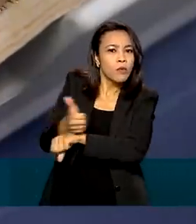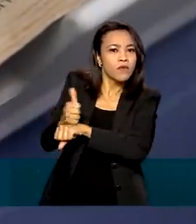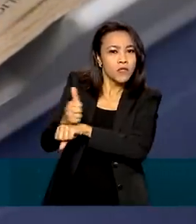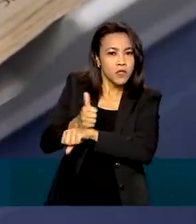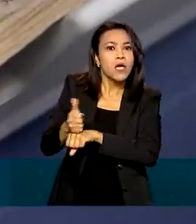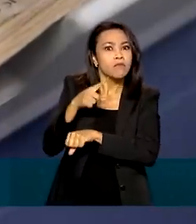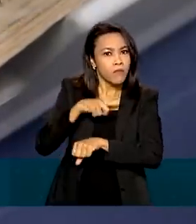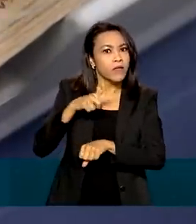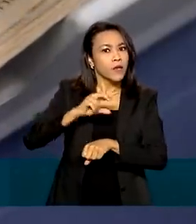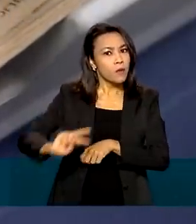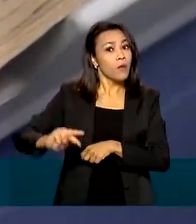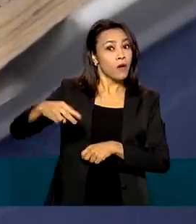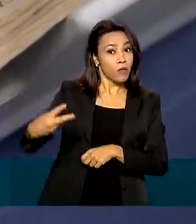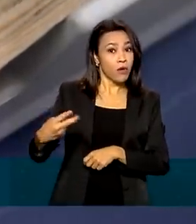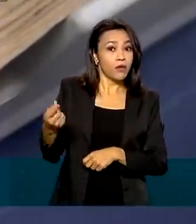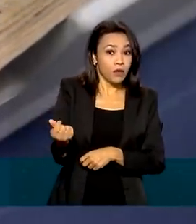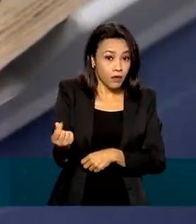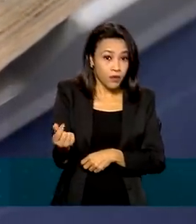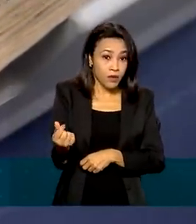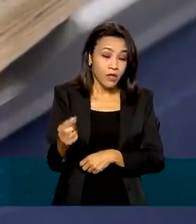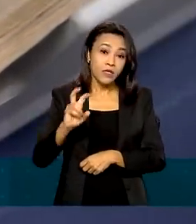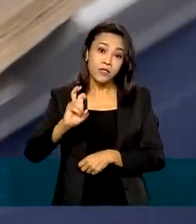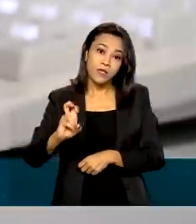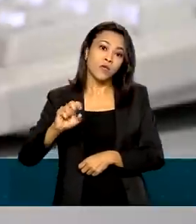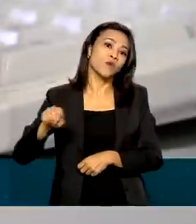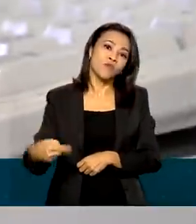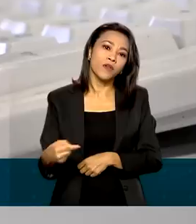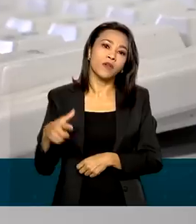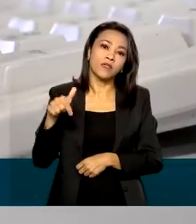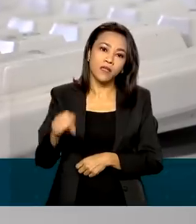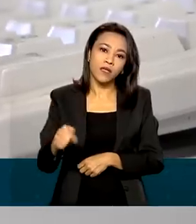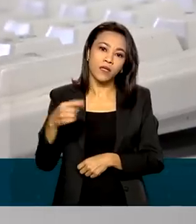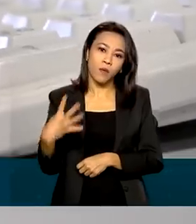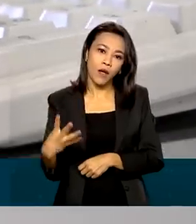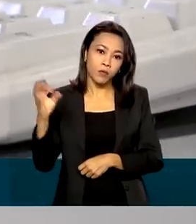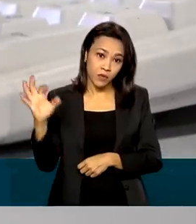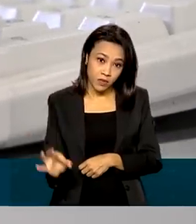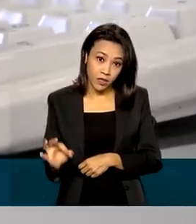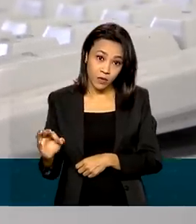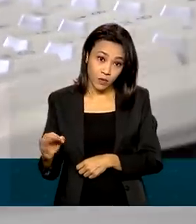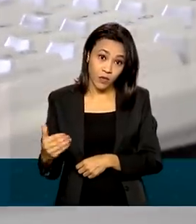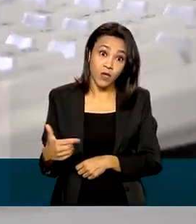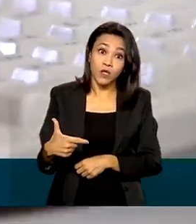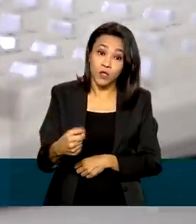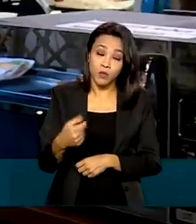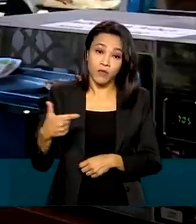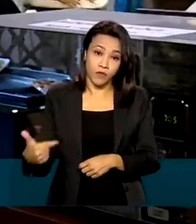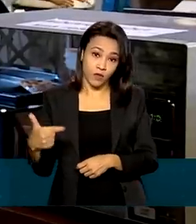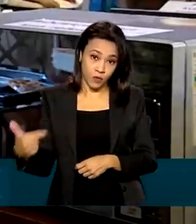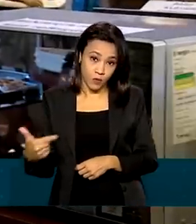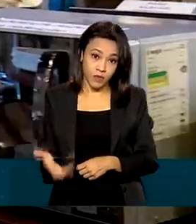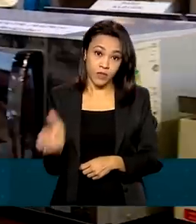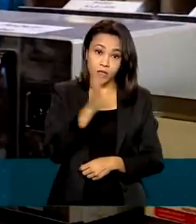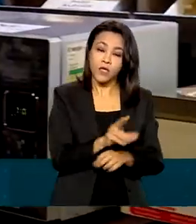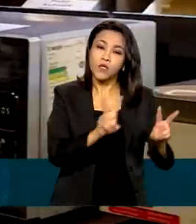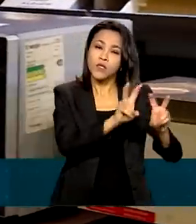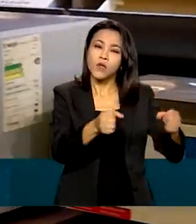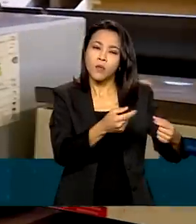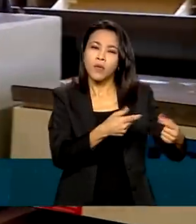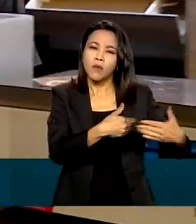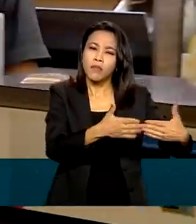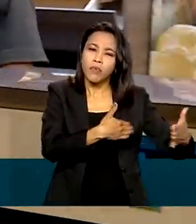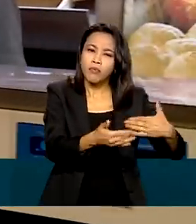reajuste de preços de 5,74% em 2022. Em relação à economia, a